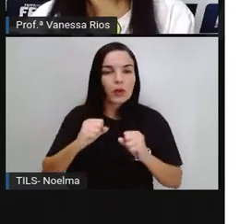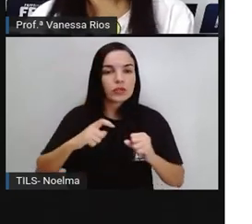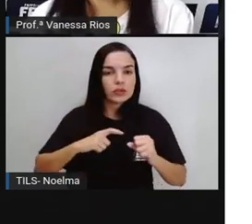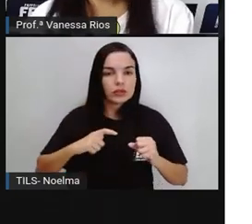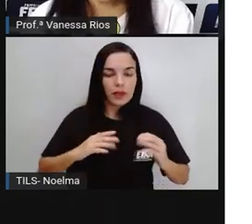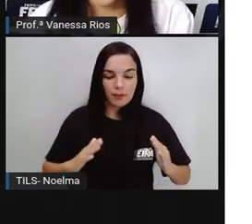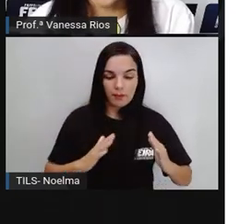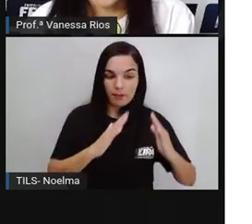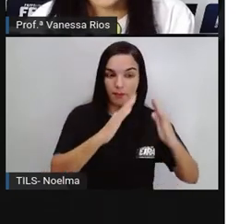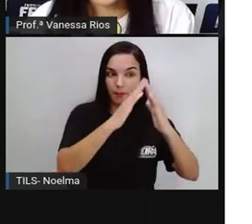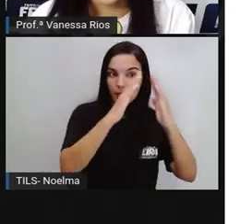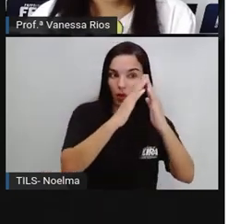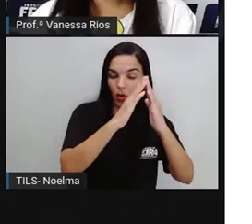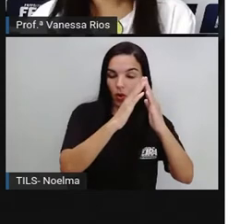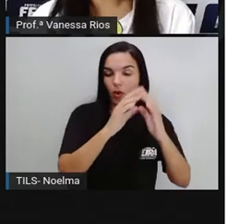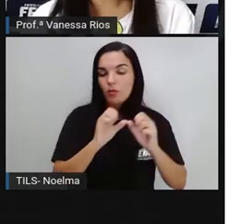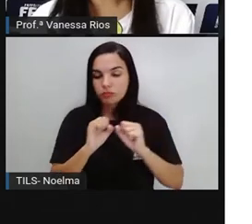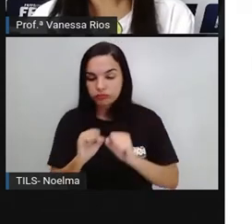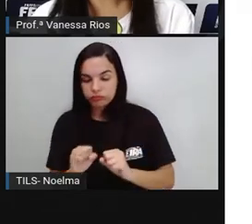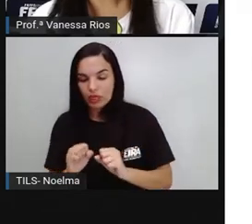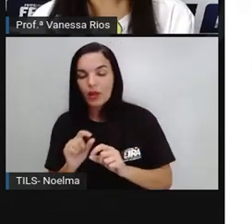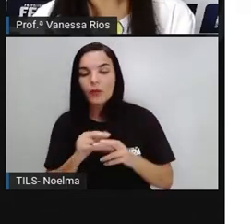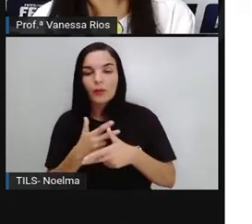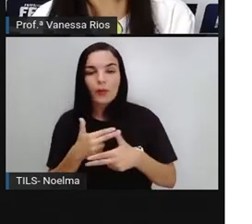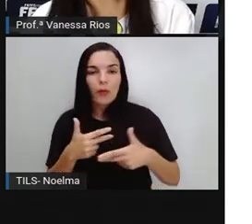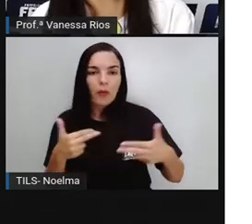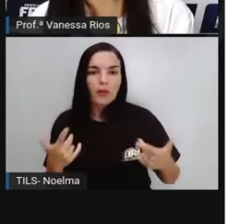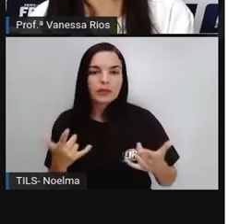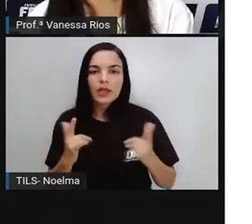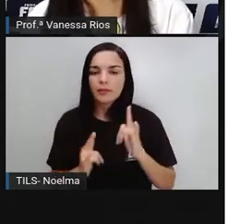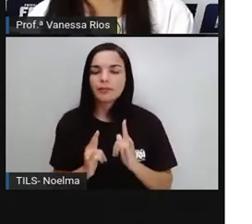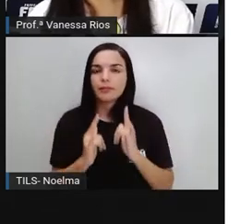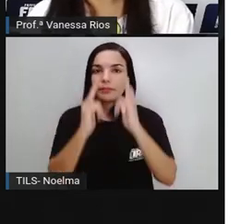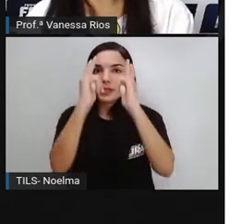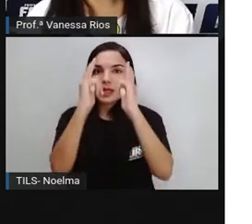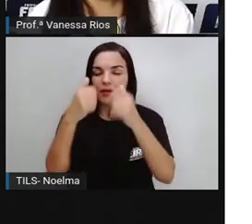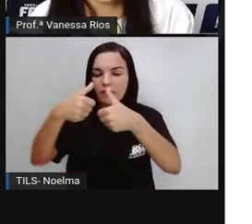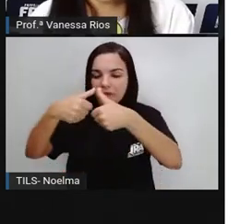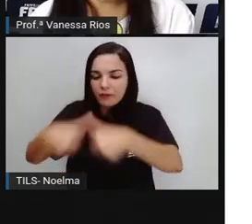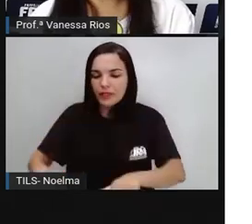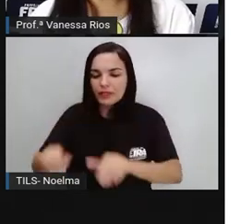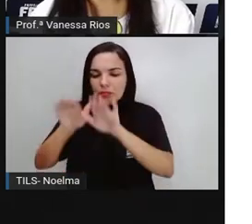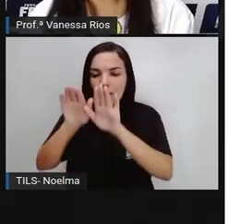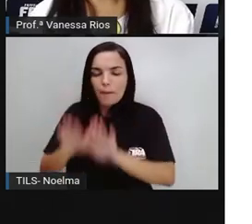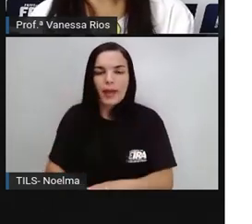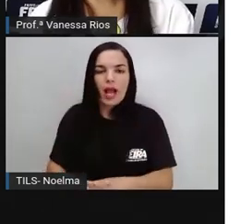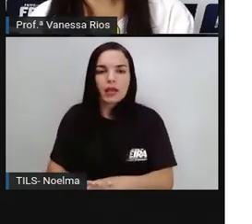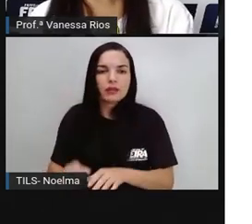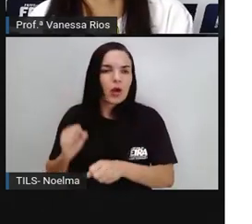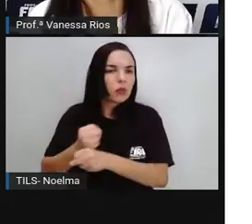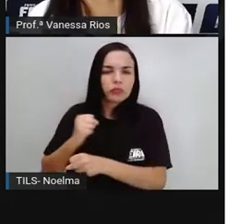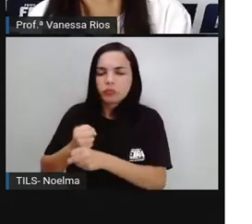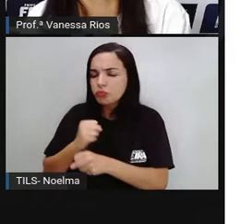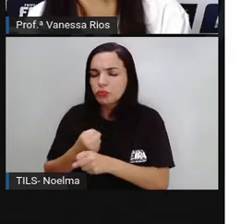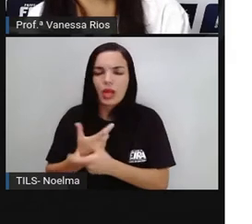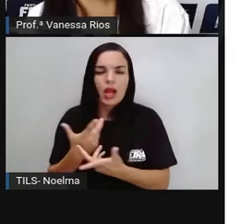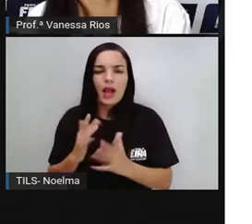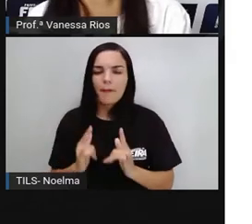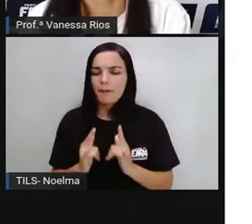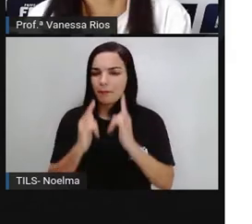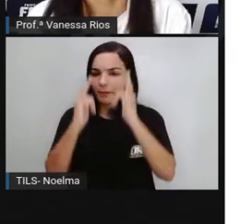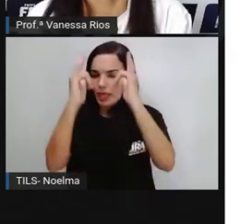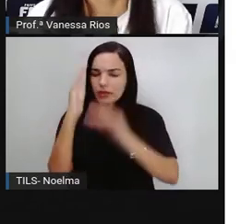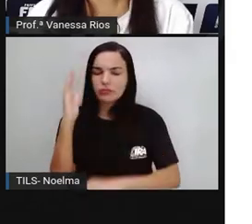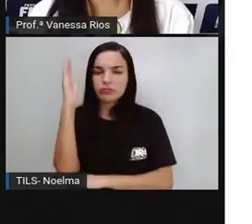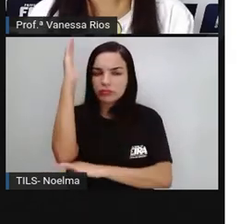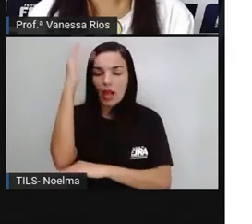ou bens imóveis. Os bens móveis são aqueles bens que estão fixos, né? Normalmente as construções, os